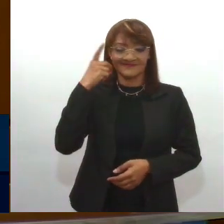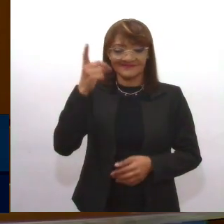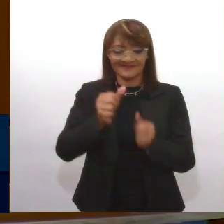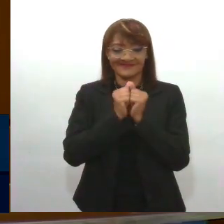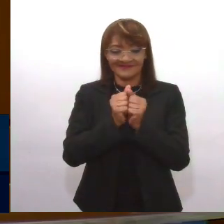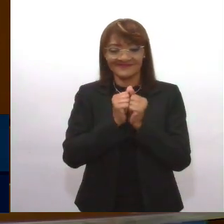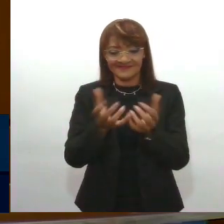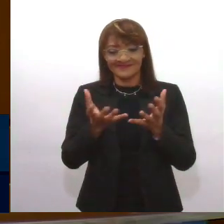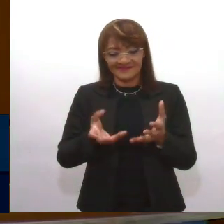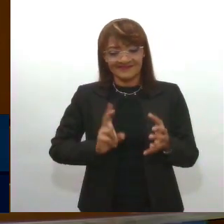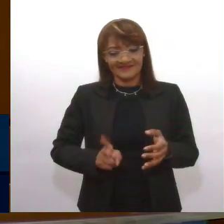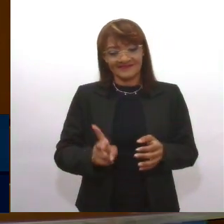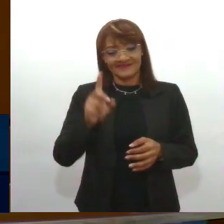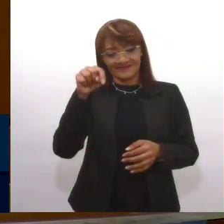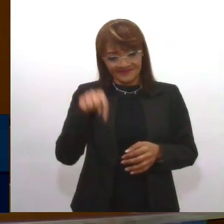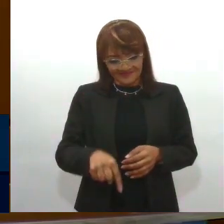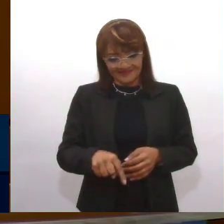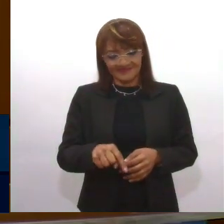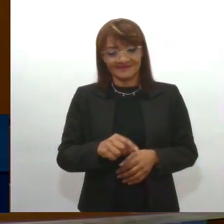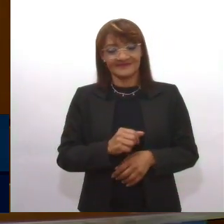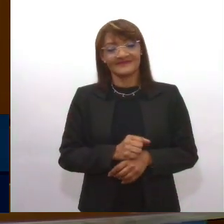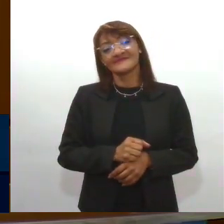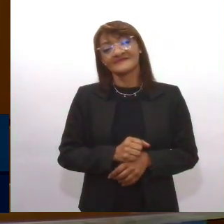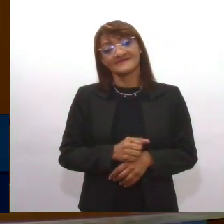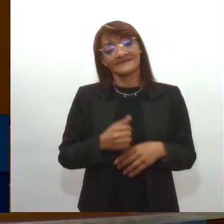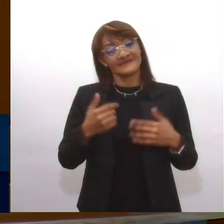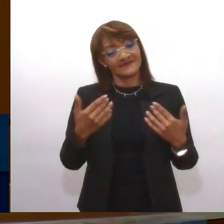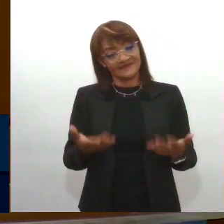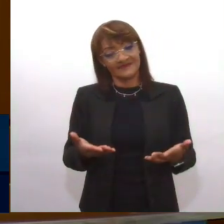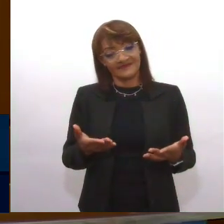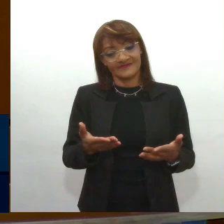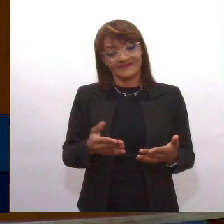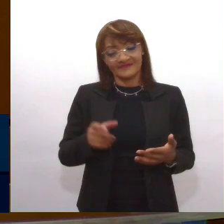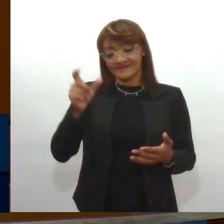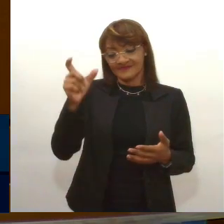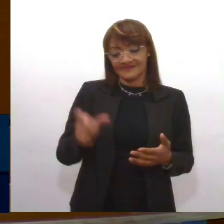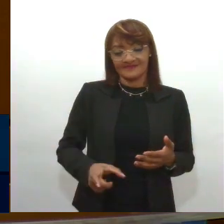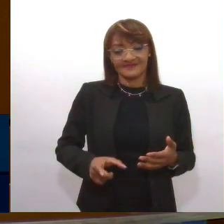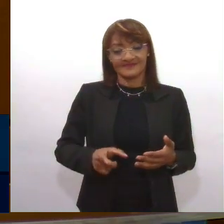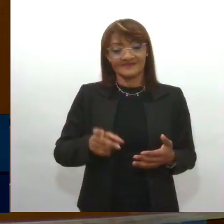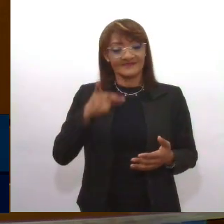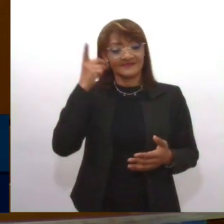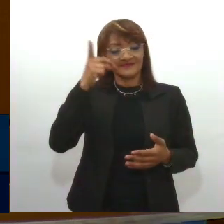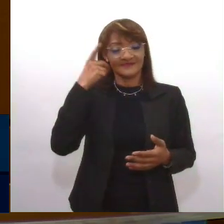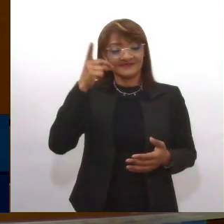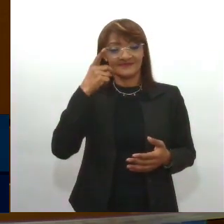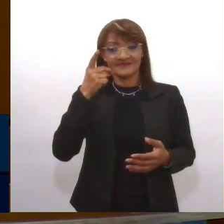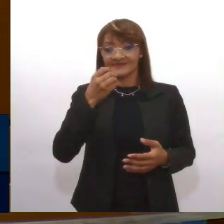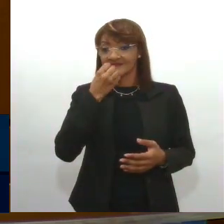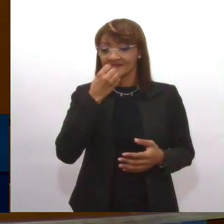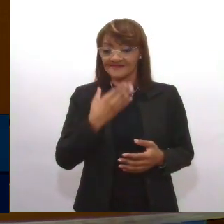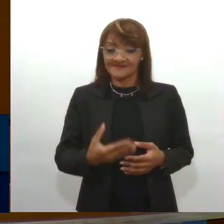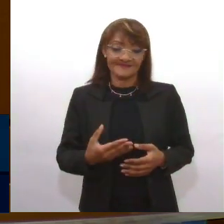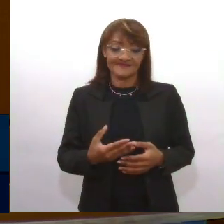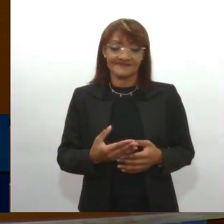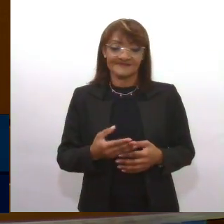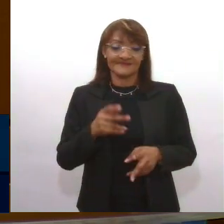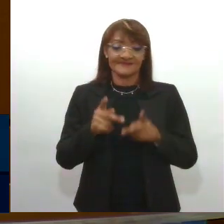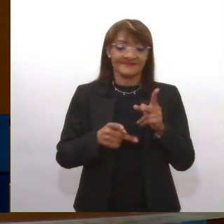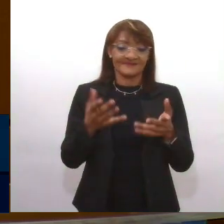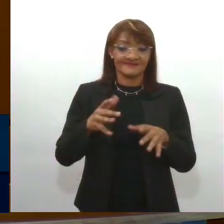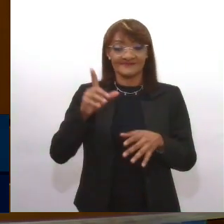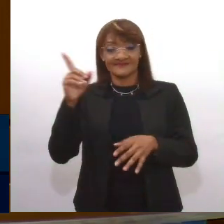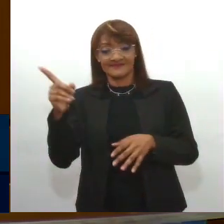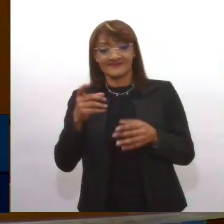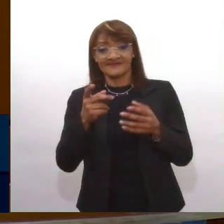você aqui então você um paramentar que tem lutado muito pelo Estado serg povo não quis você lá não você é aqui então está aqui de